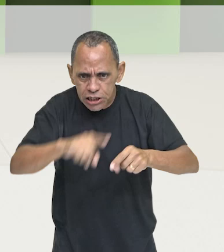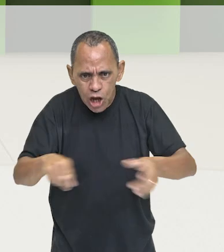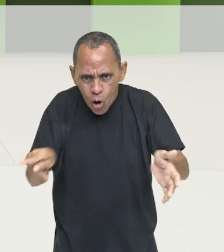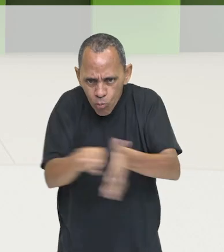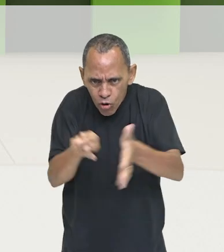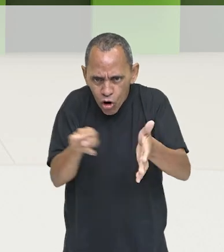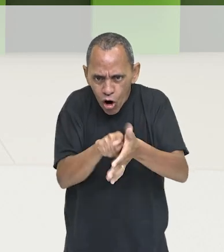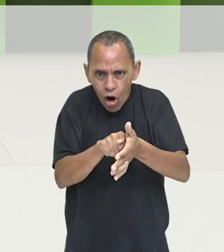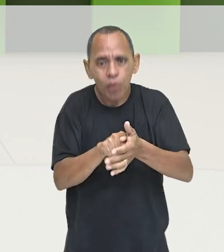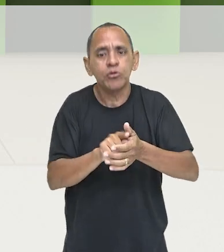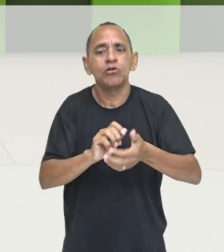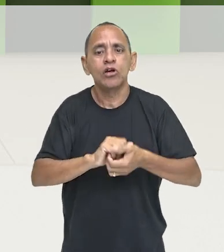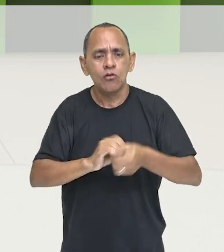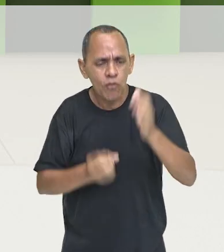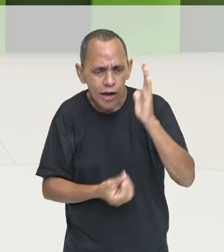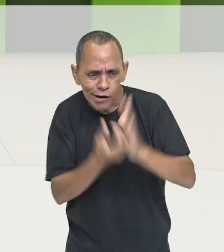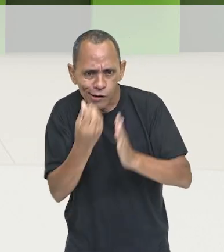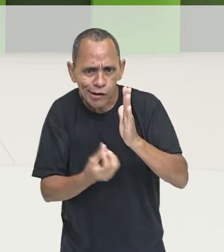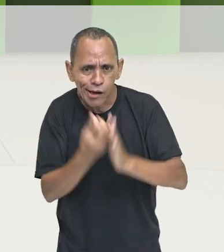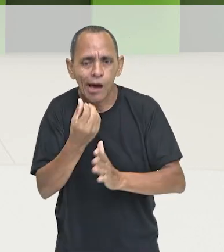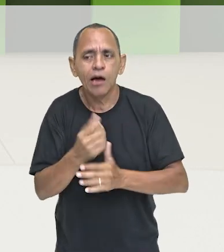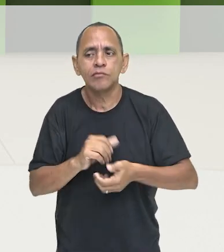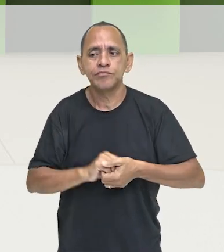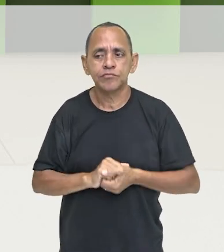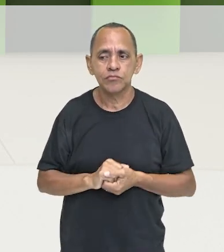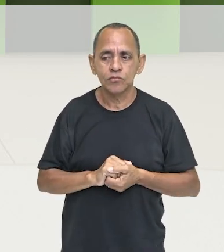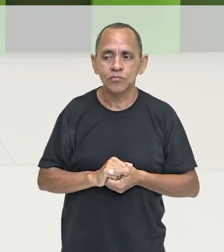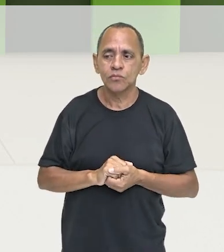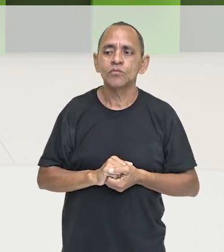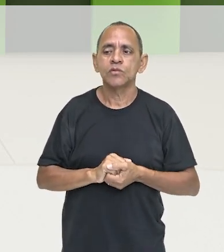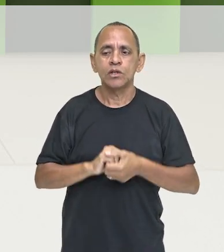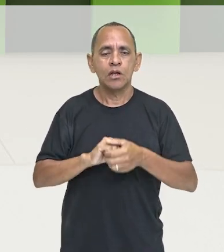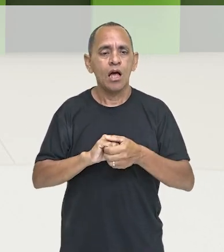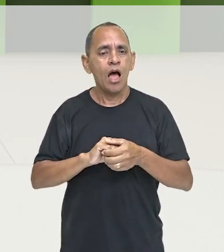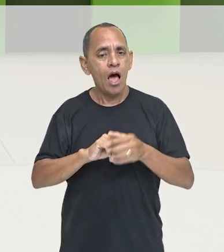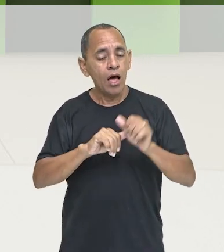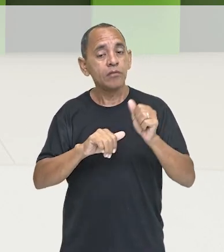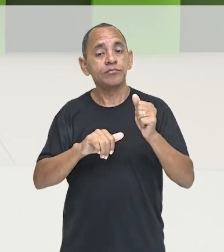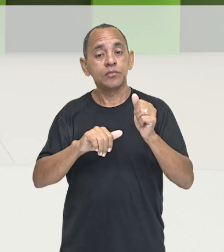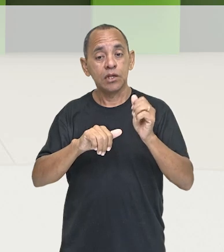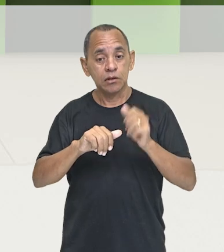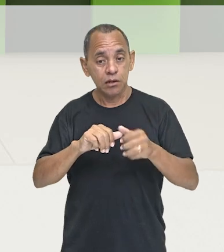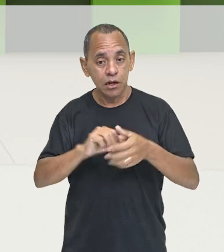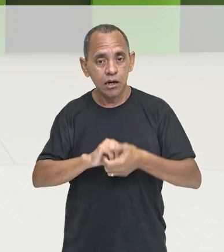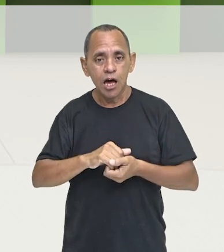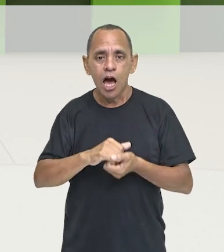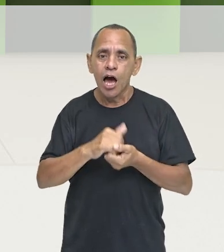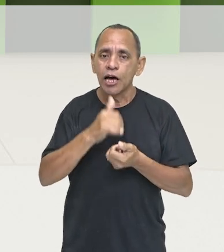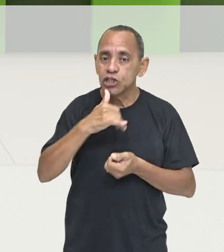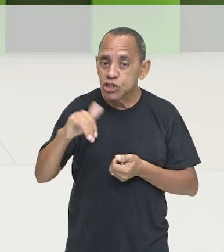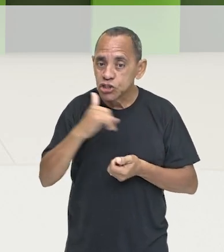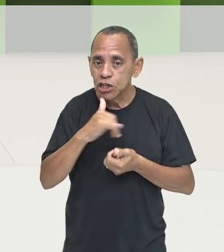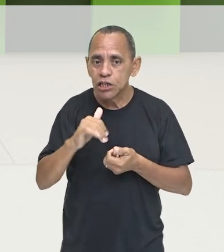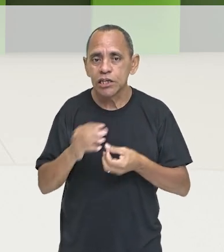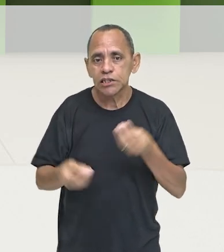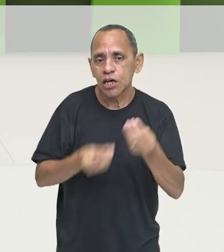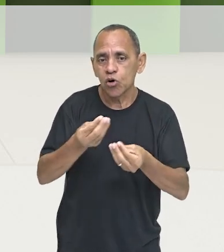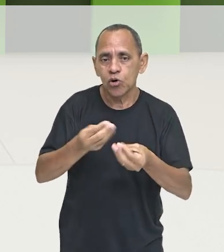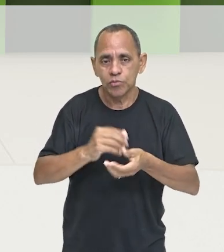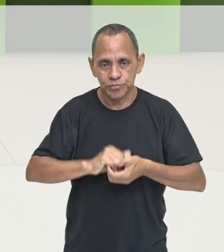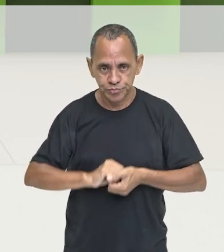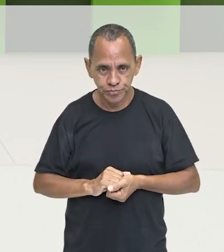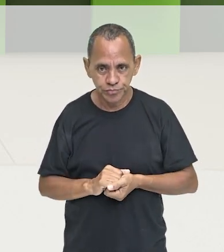energia elétrica, pessoal. E a gente tem aqui mais um esquema para mostrar para você. Veja só, aqui no nosso